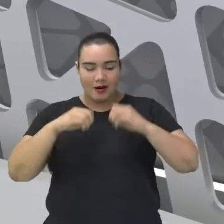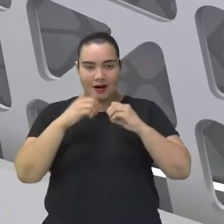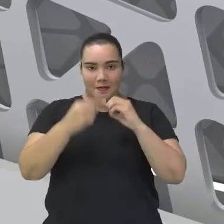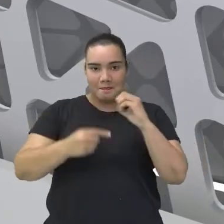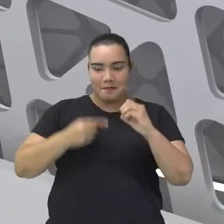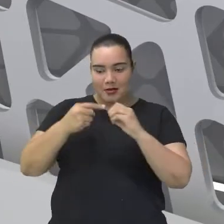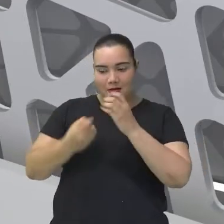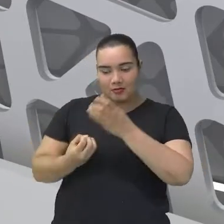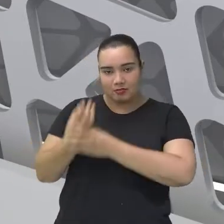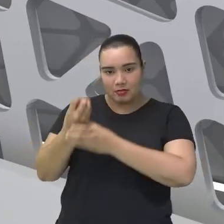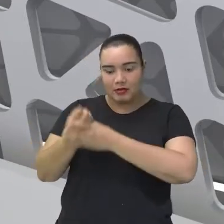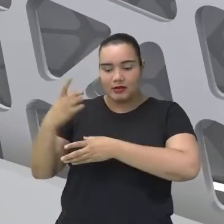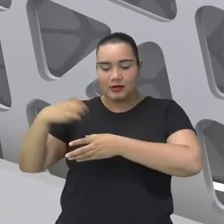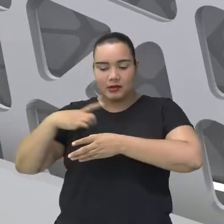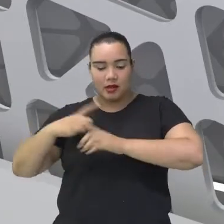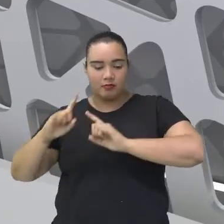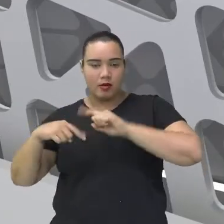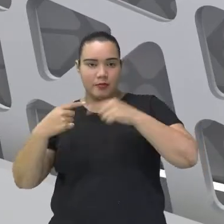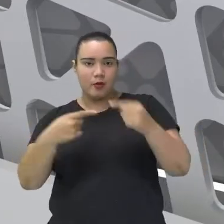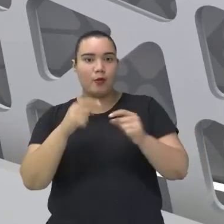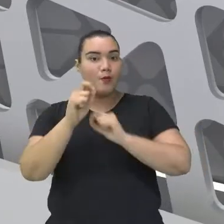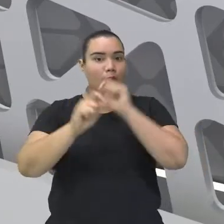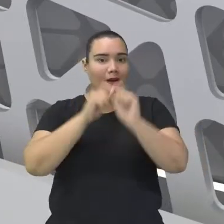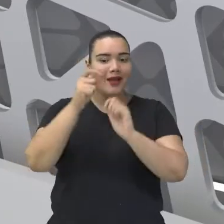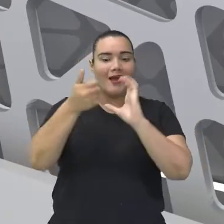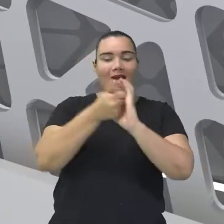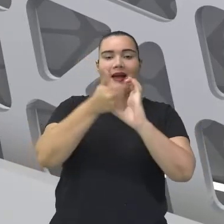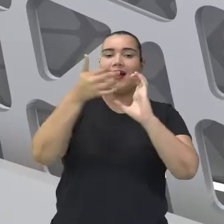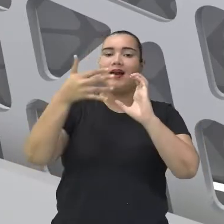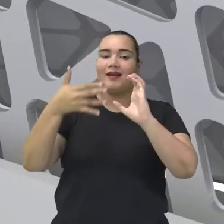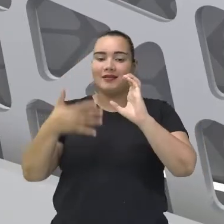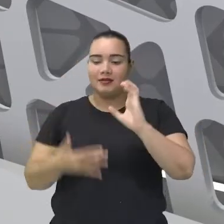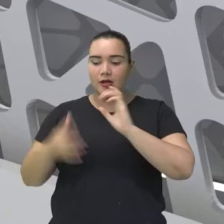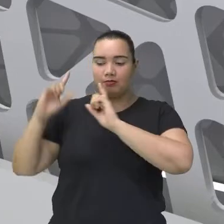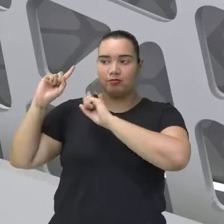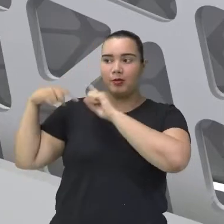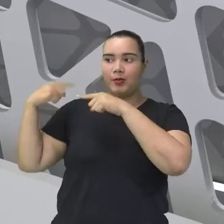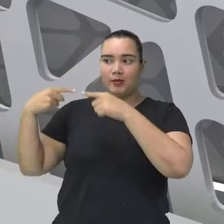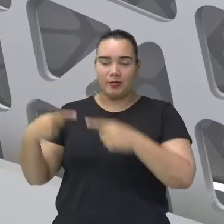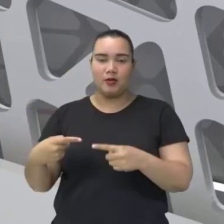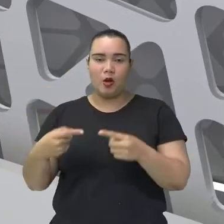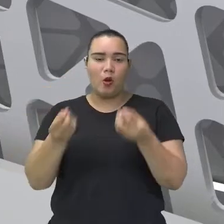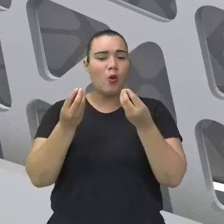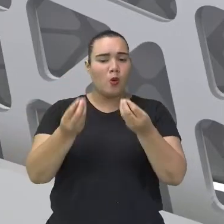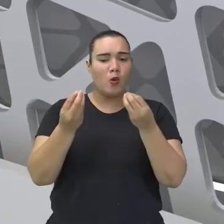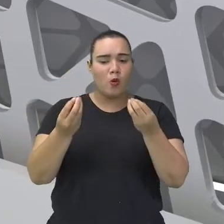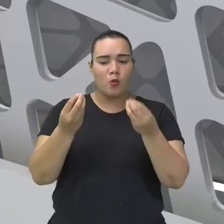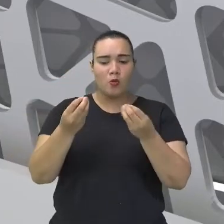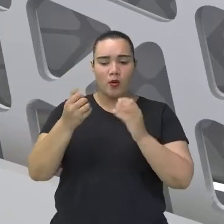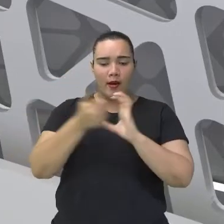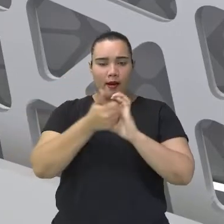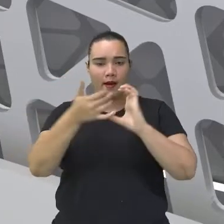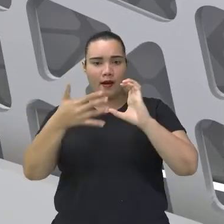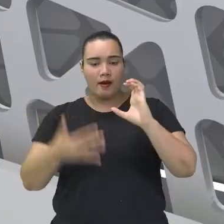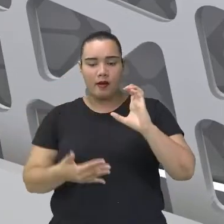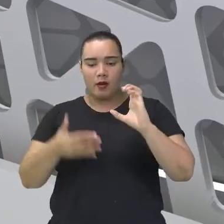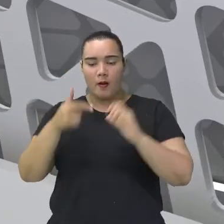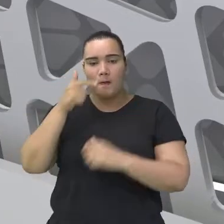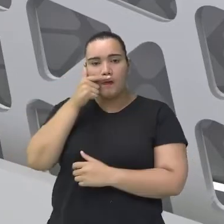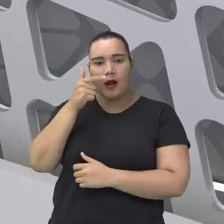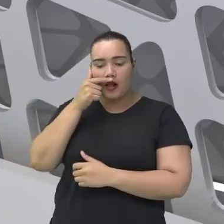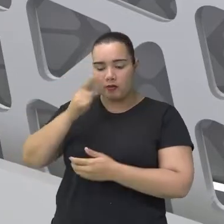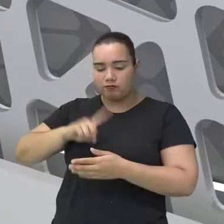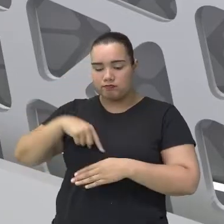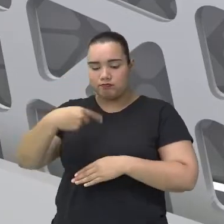é repassada as características hereditárias. Como é que passa uma característica dos pais para